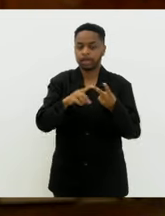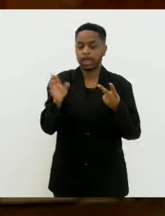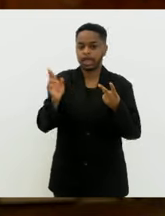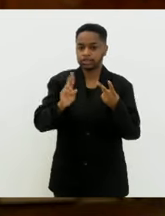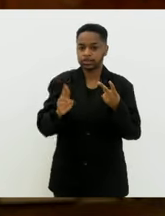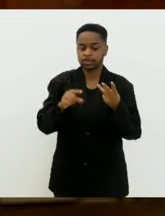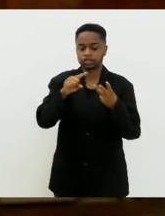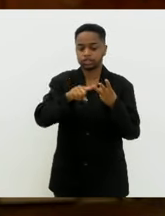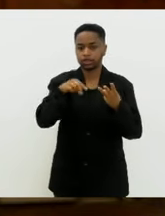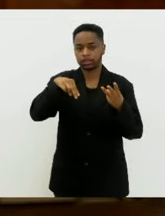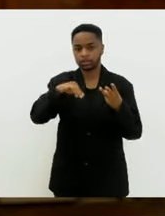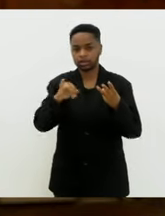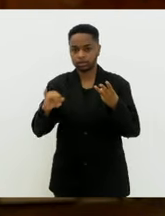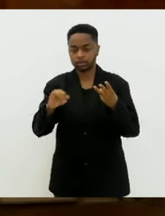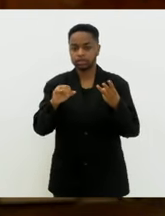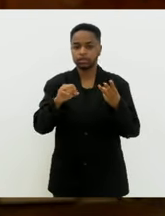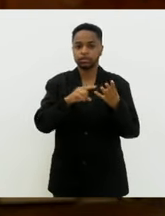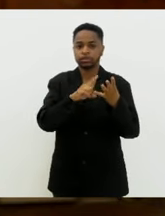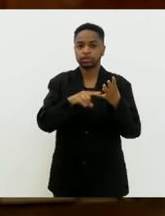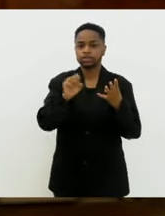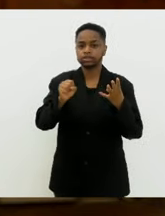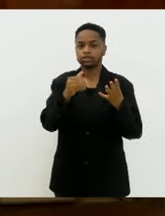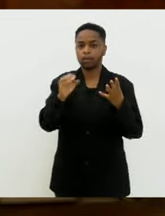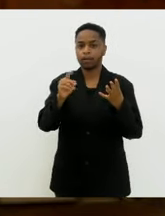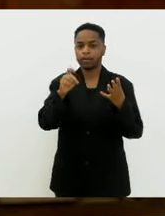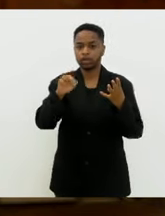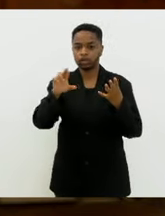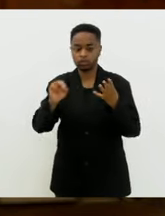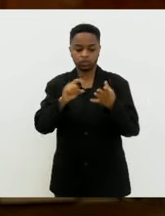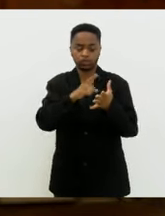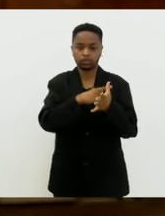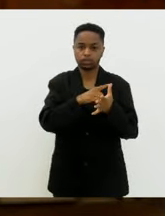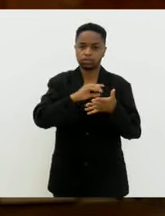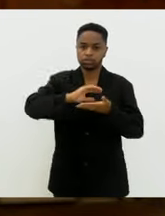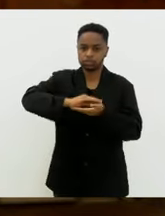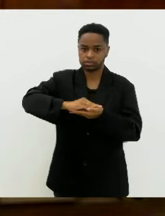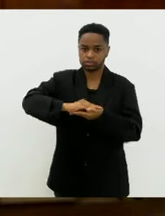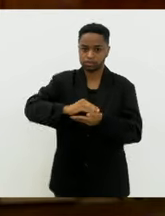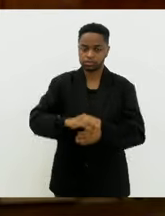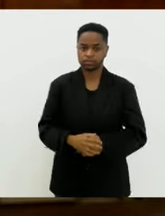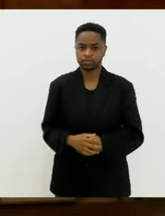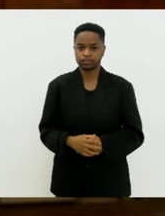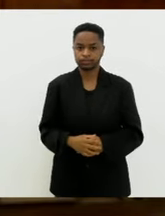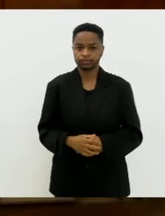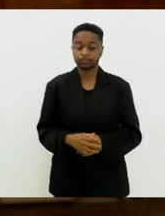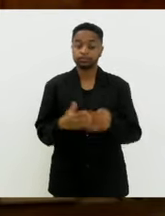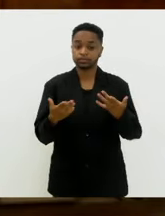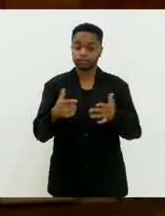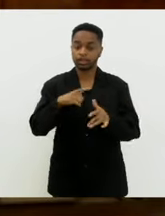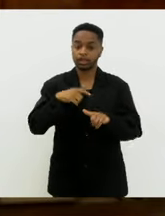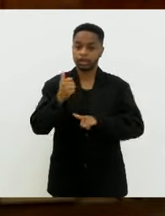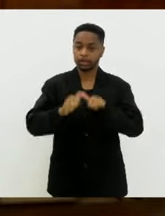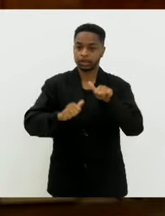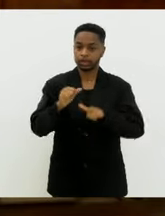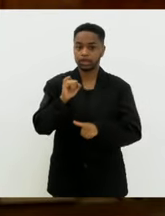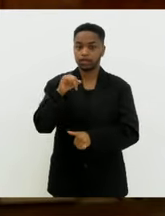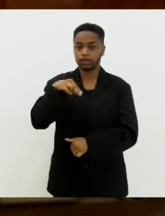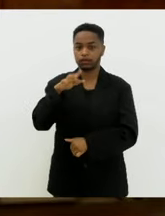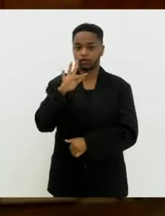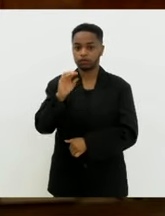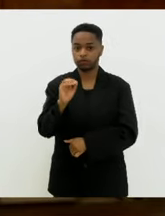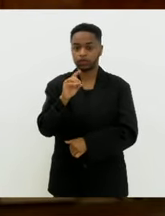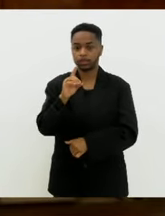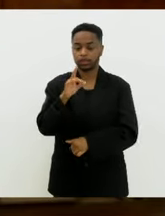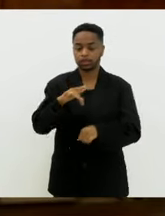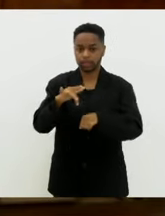Iguaçu, São Pedro da Aldeia e Rio das Ostras. Essas análises são do InfoDengue, que é esse